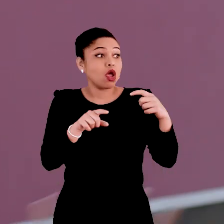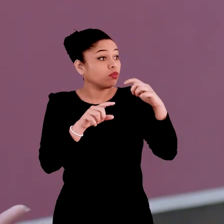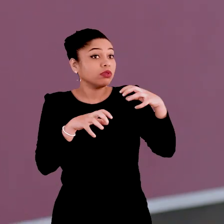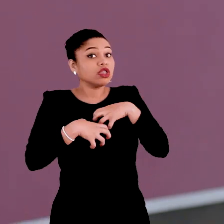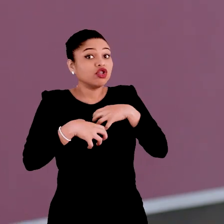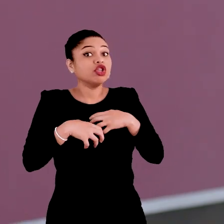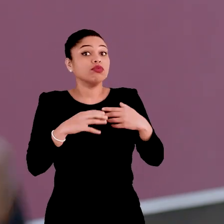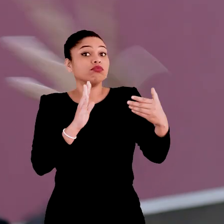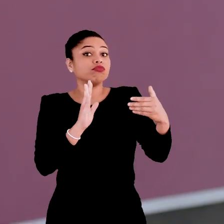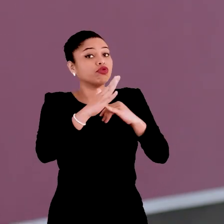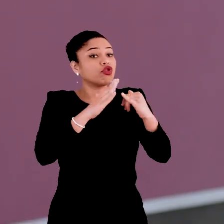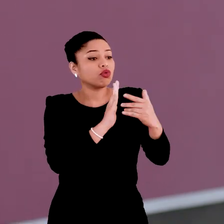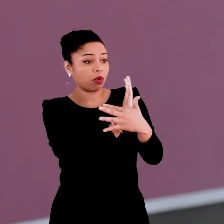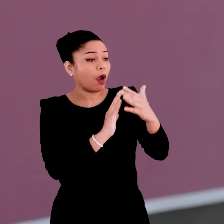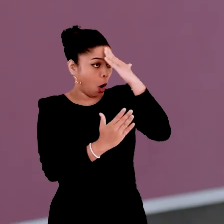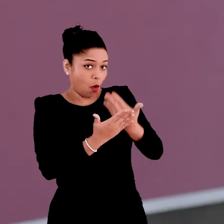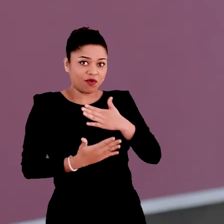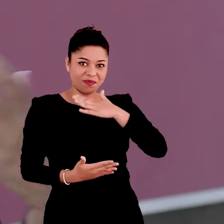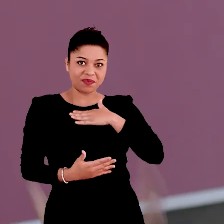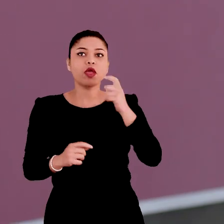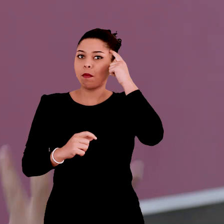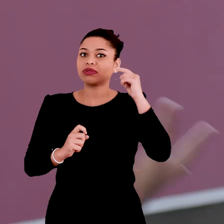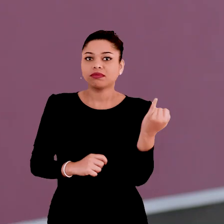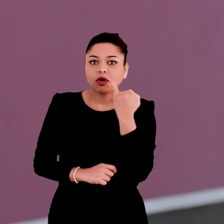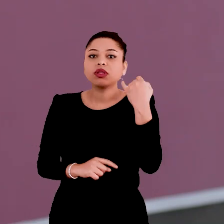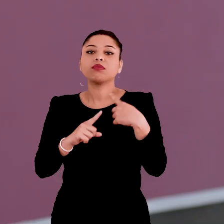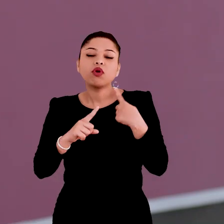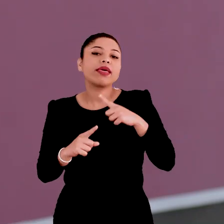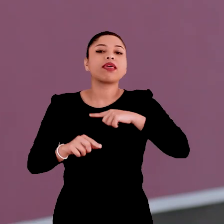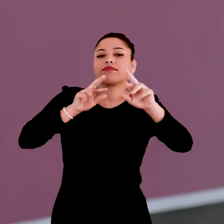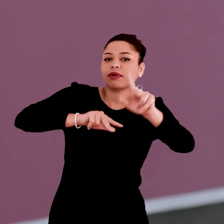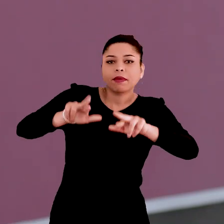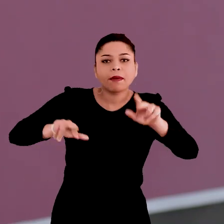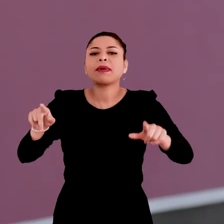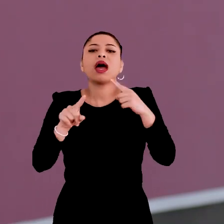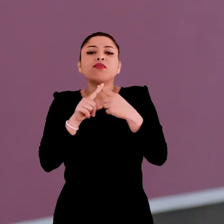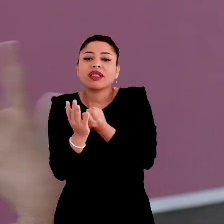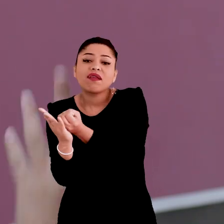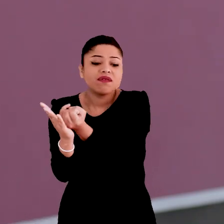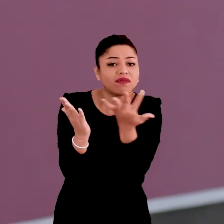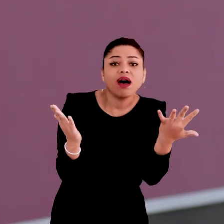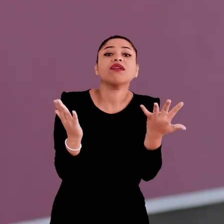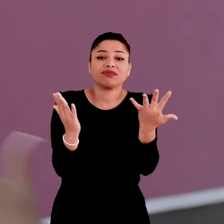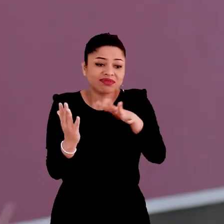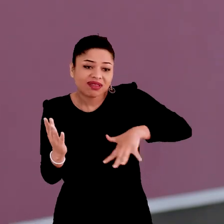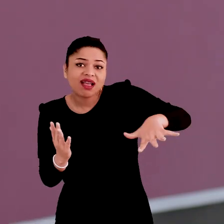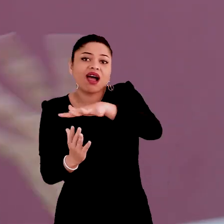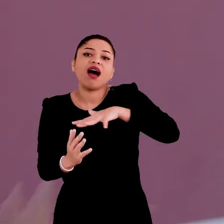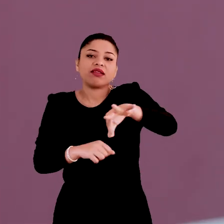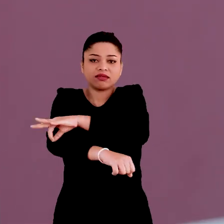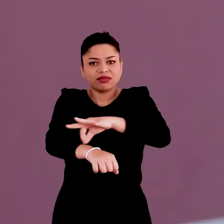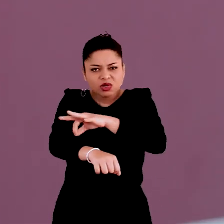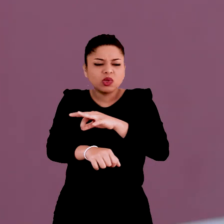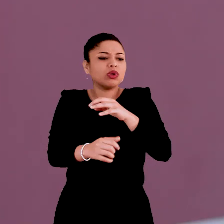todo em consideração as diferenças, a pluralidade que existe dentro do campus de arquitetura. E quando eu conheci os meus colegas